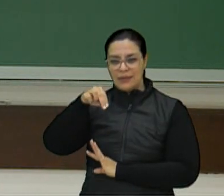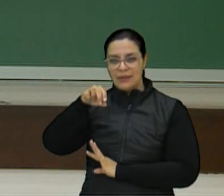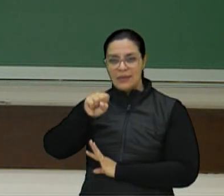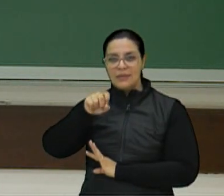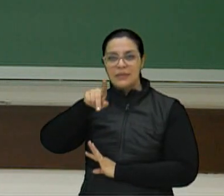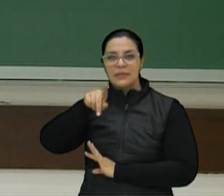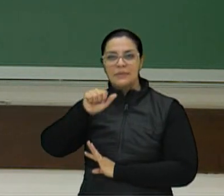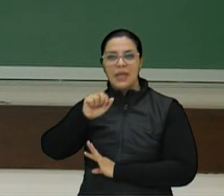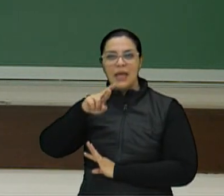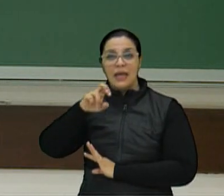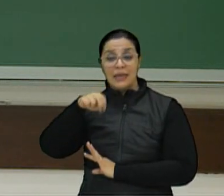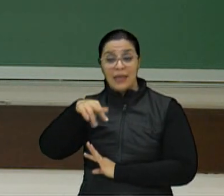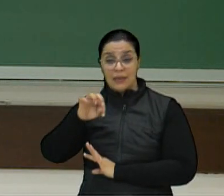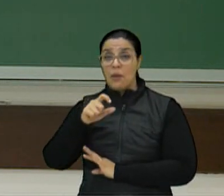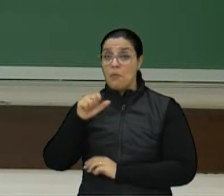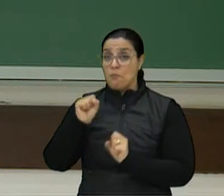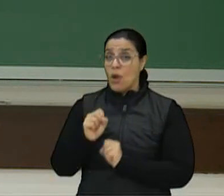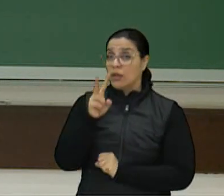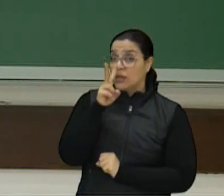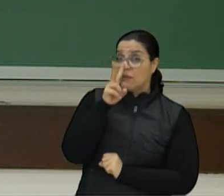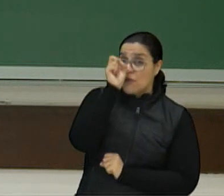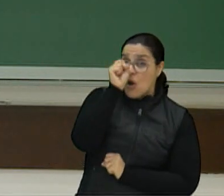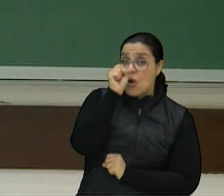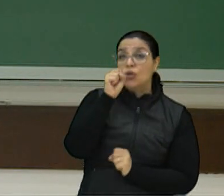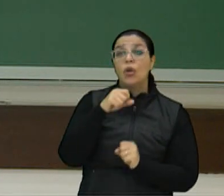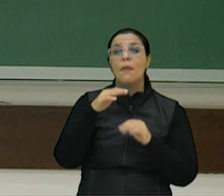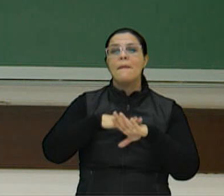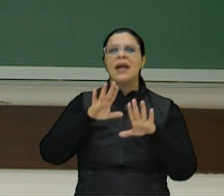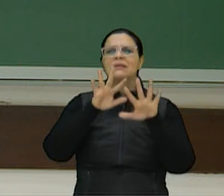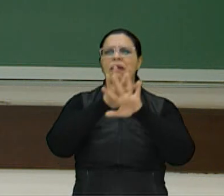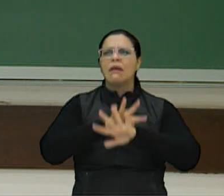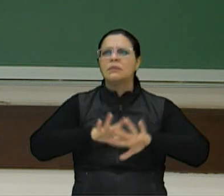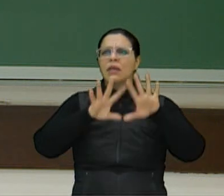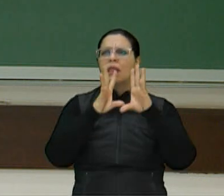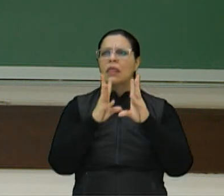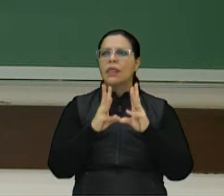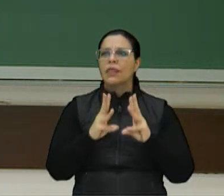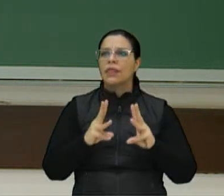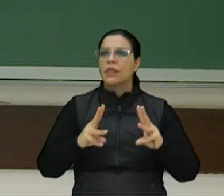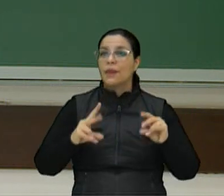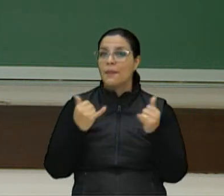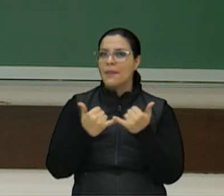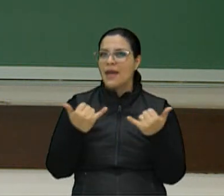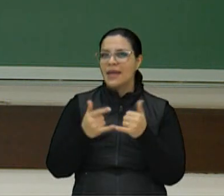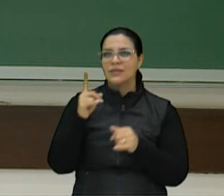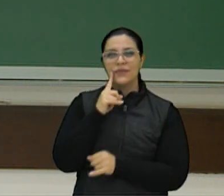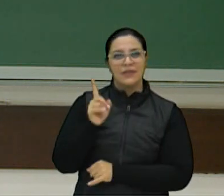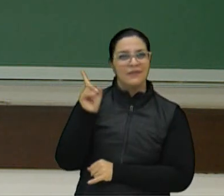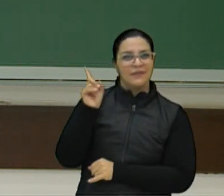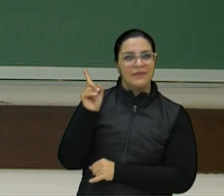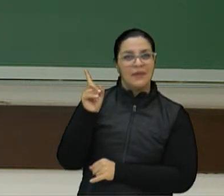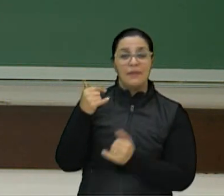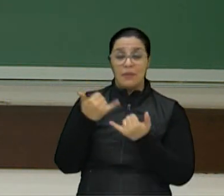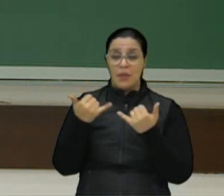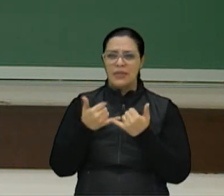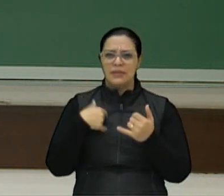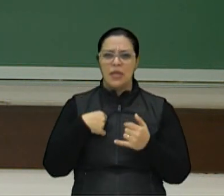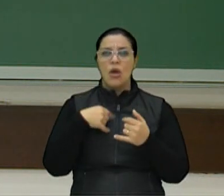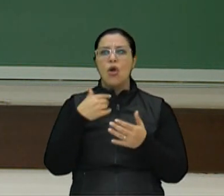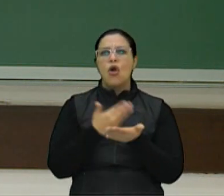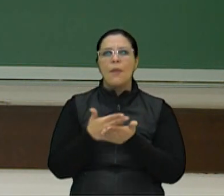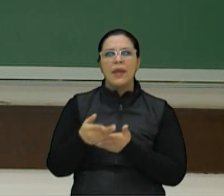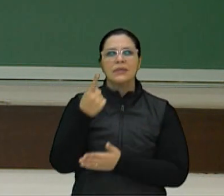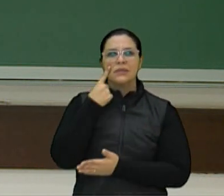mais intensas como cores mais transparentes também. E aí você vai ver uma certa fluidez nas cores. Lembram-se que a